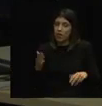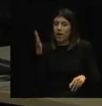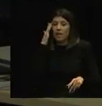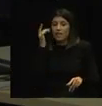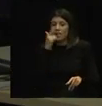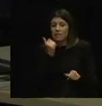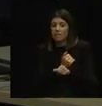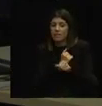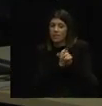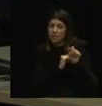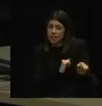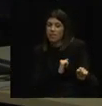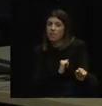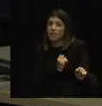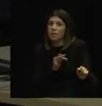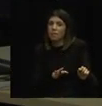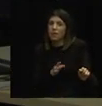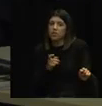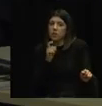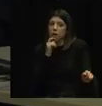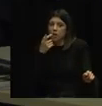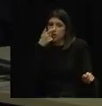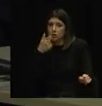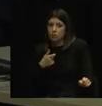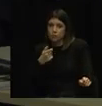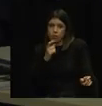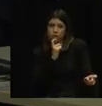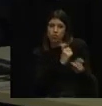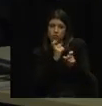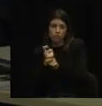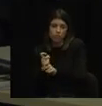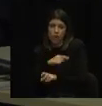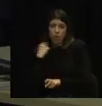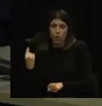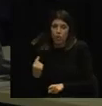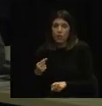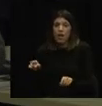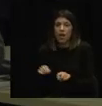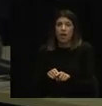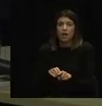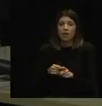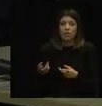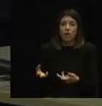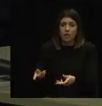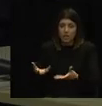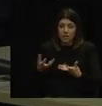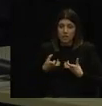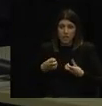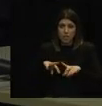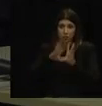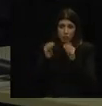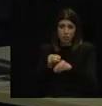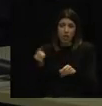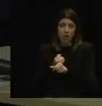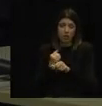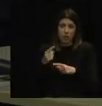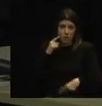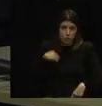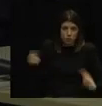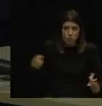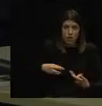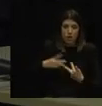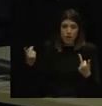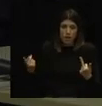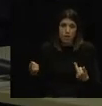em grande parte, ao escrutínio dos eleitos. A SRU tem recebido e vai continuar a receber a quase totalidade das obras públicas que a